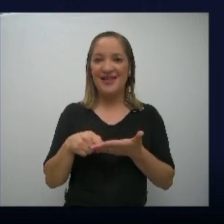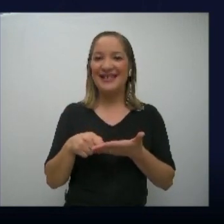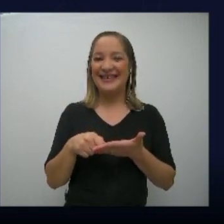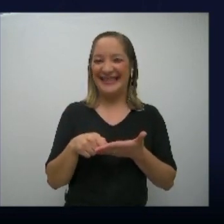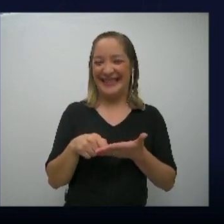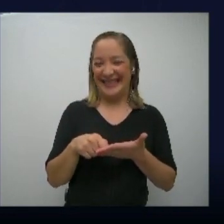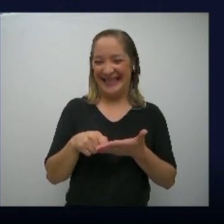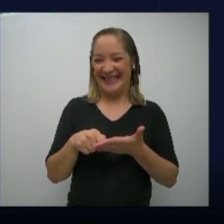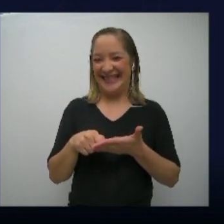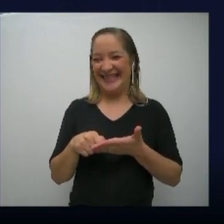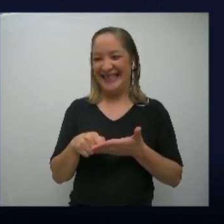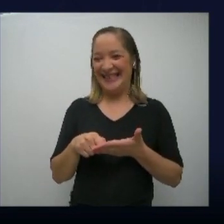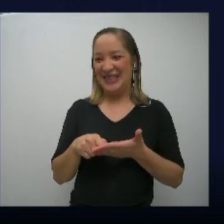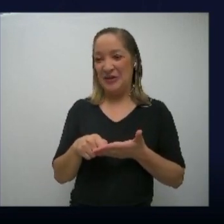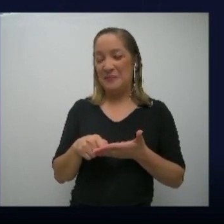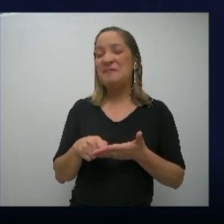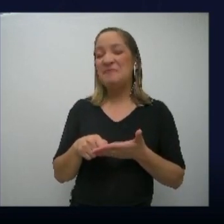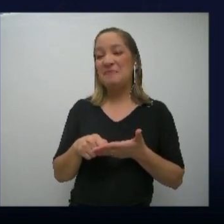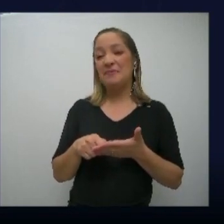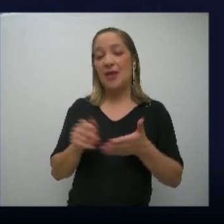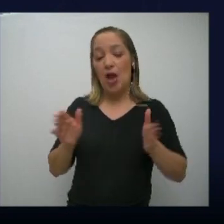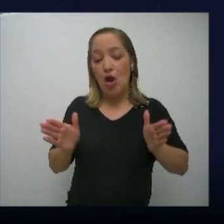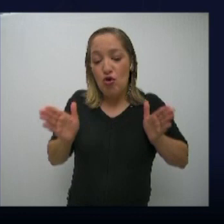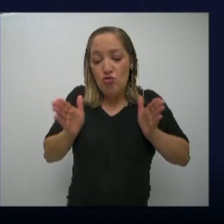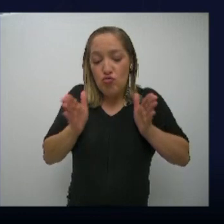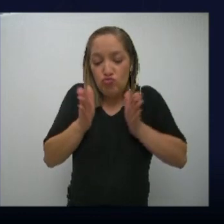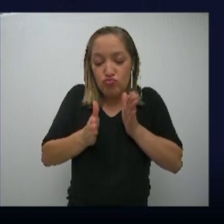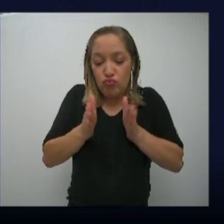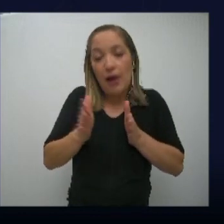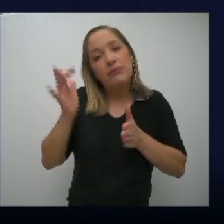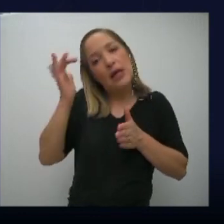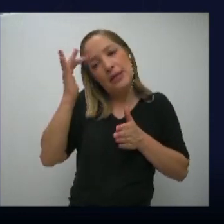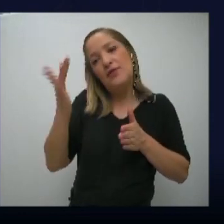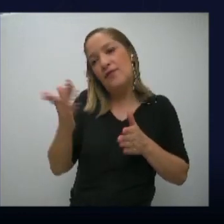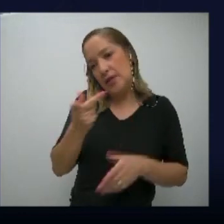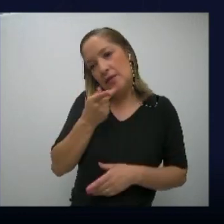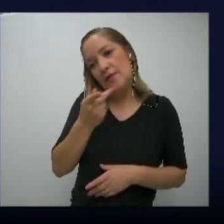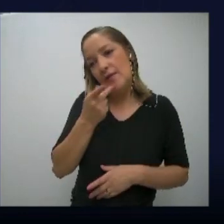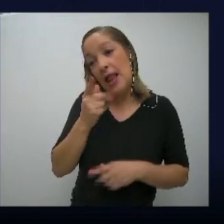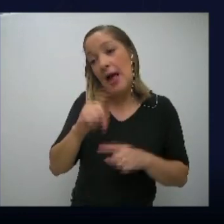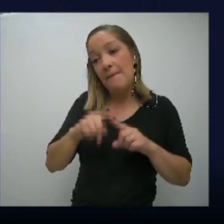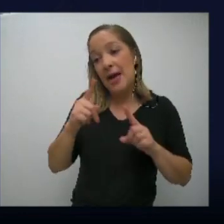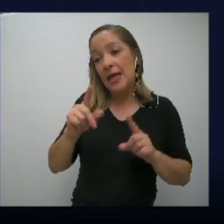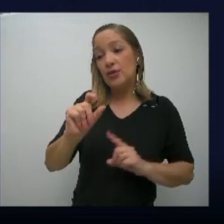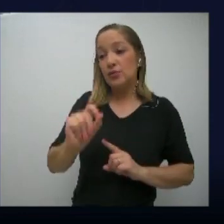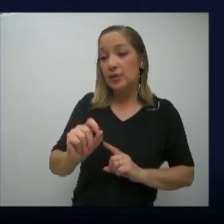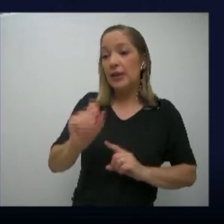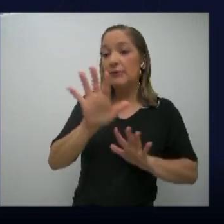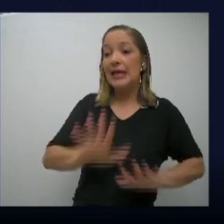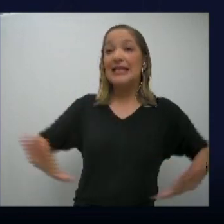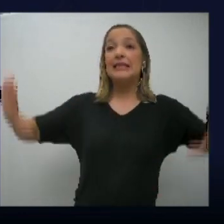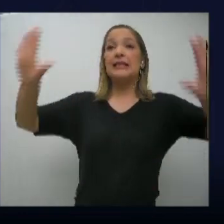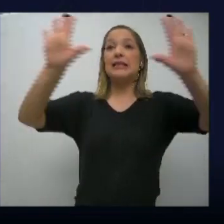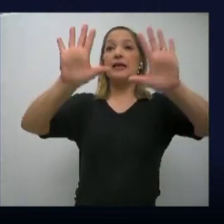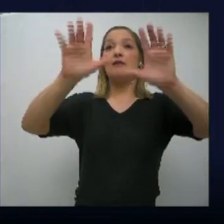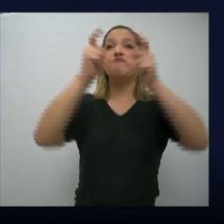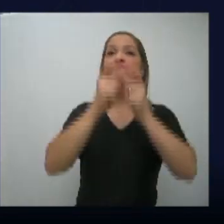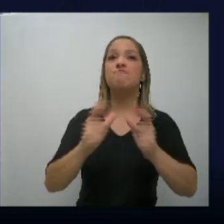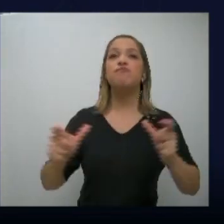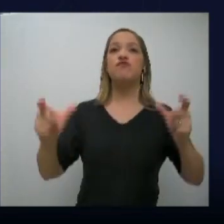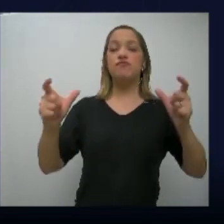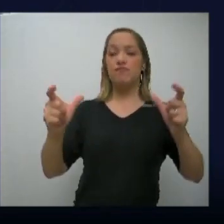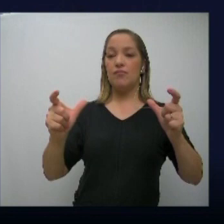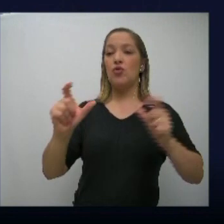diferente é sempre se falar de curto prazo é muito difícil né mas o que eu posso falar é o cenário macro ano